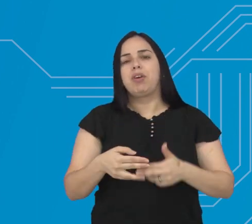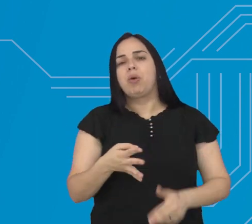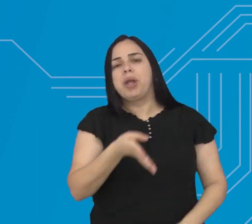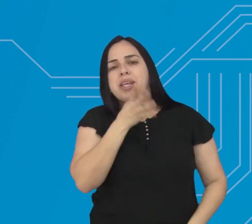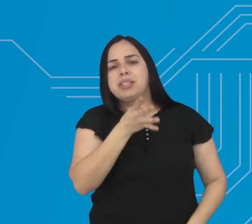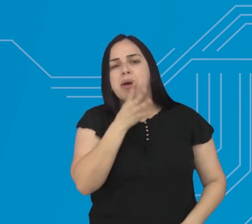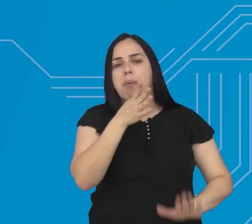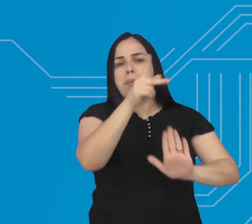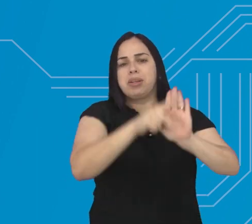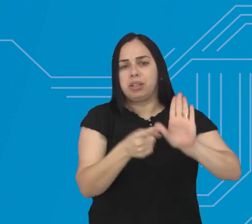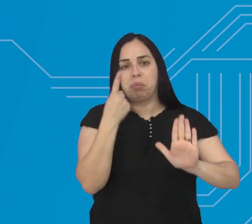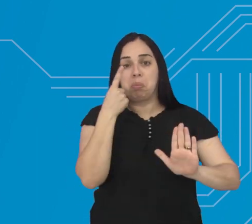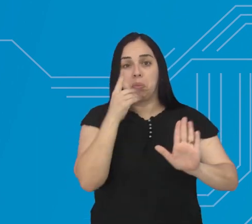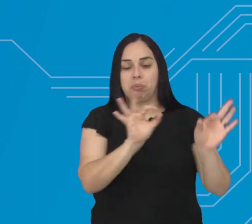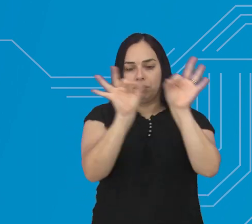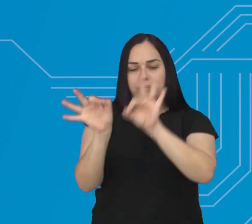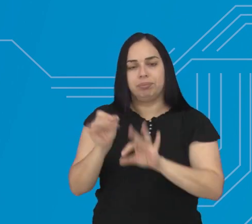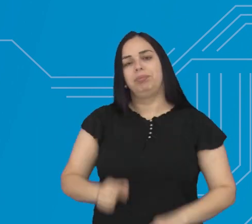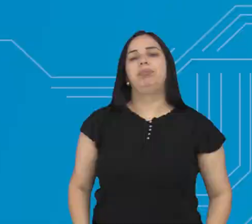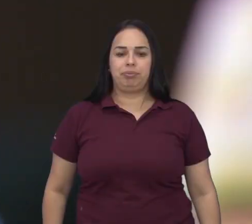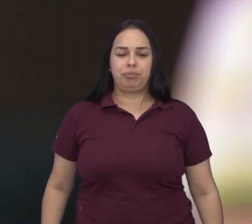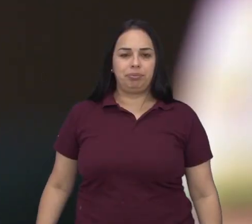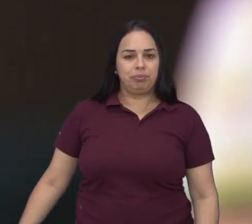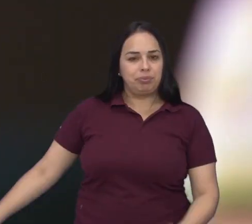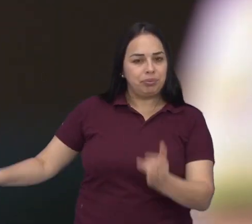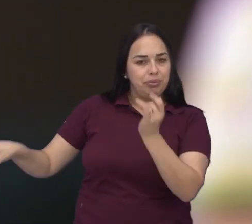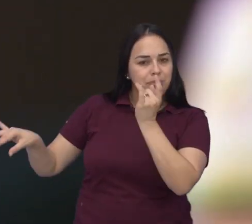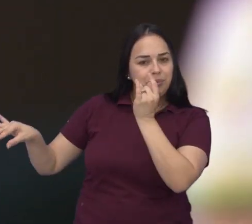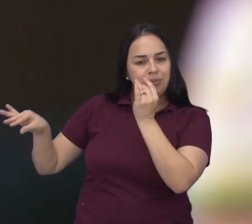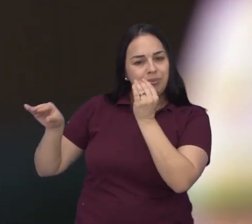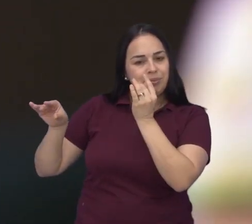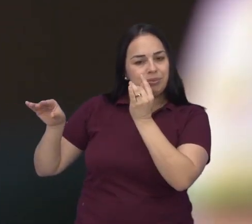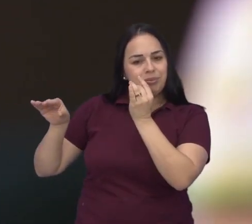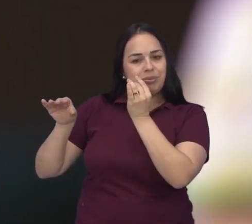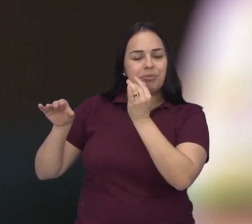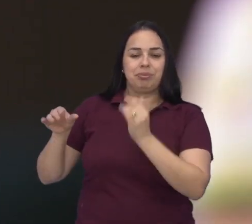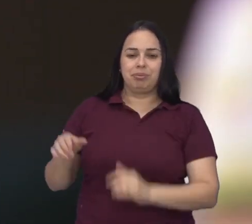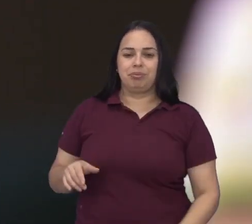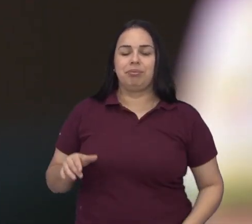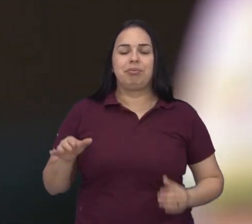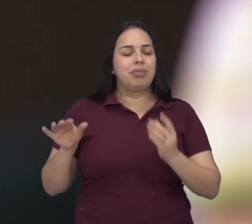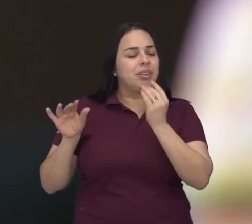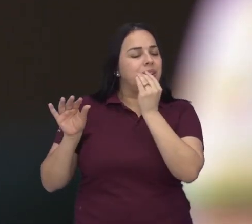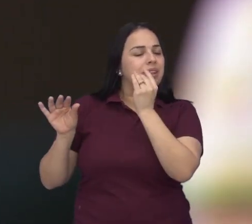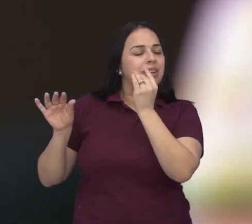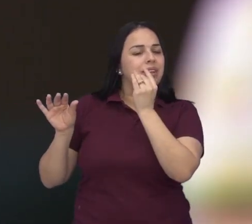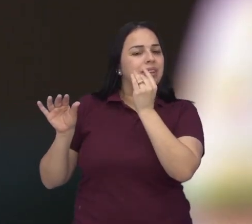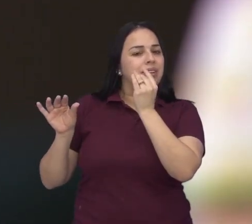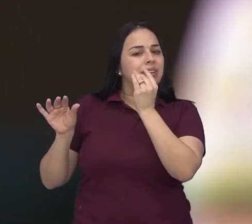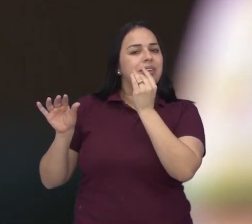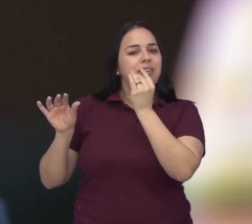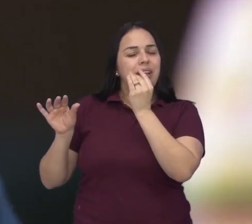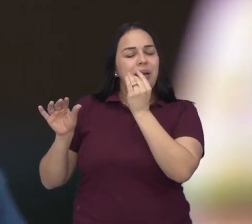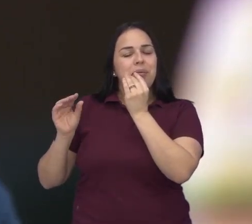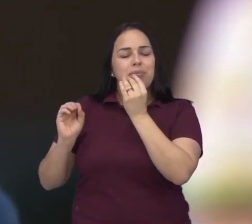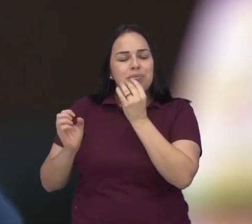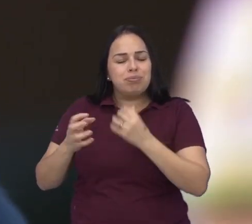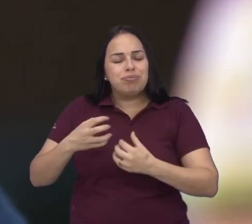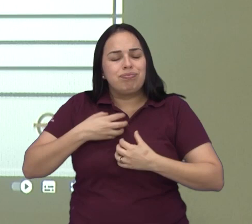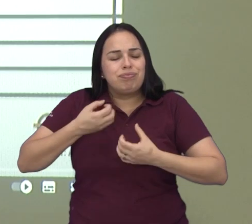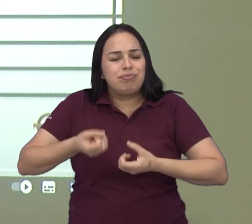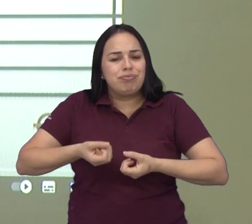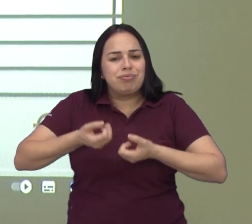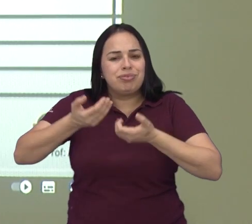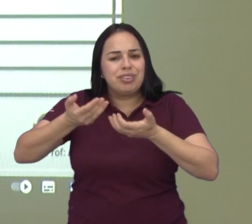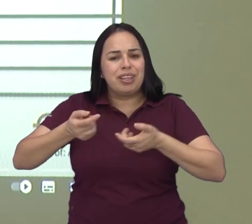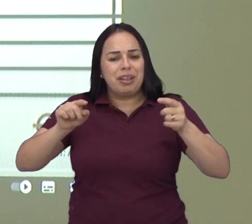foi conhecer de perto essa iniciativa. Olha só. Ela é sempre uma boa maneira de se expressar.